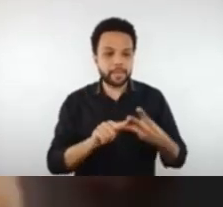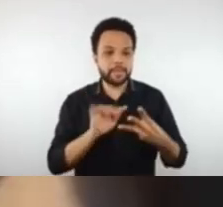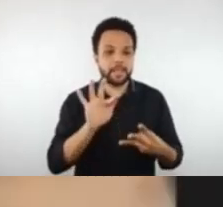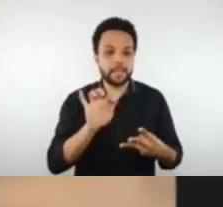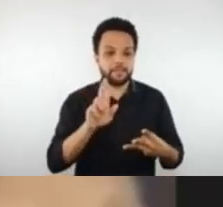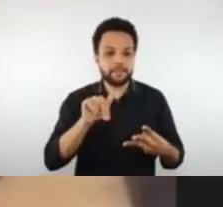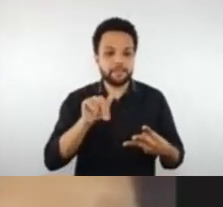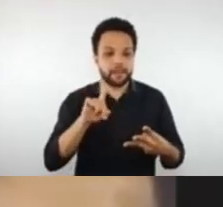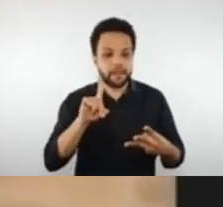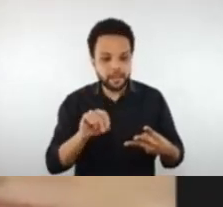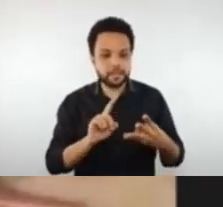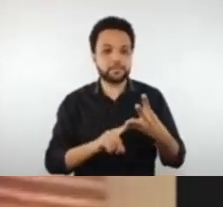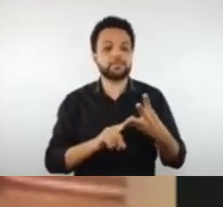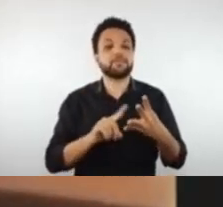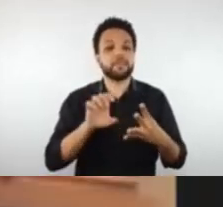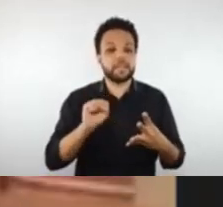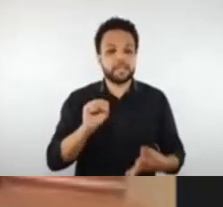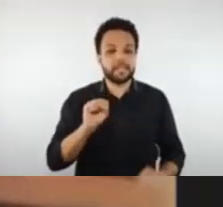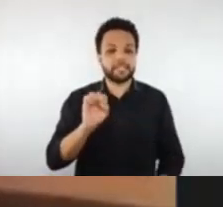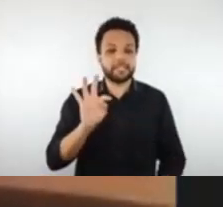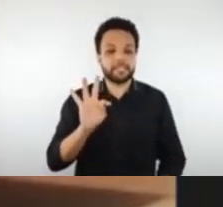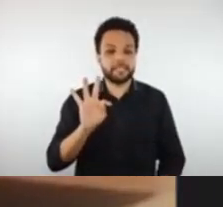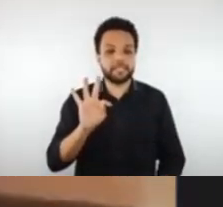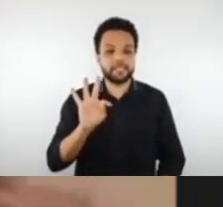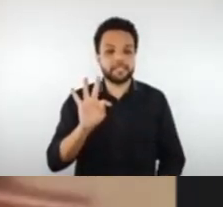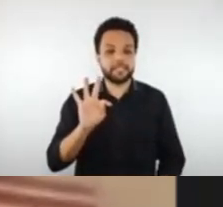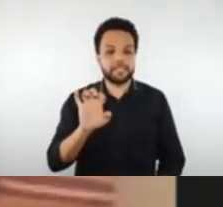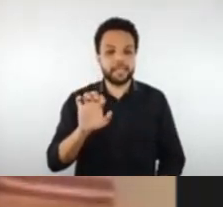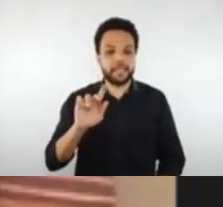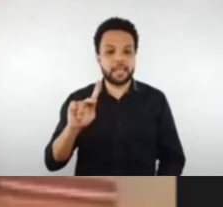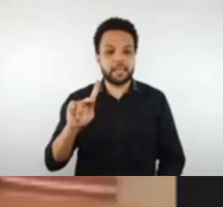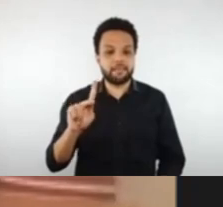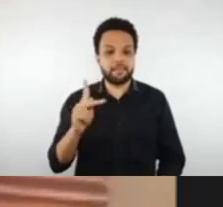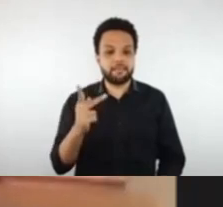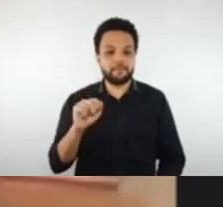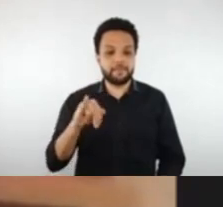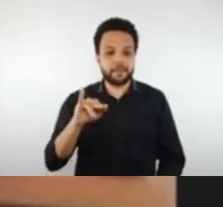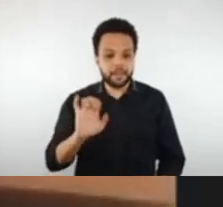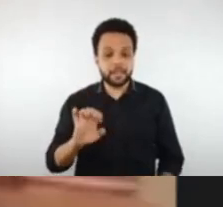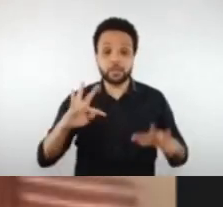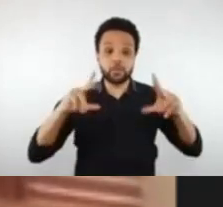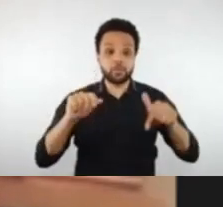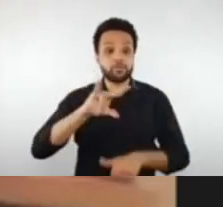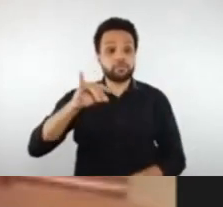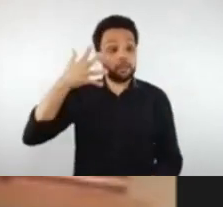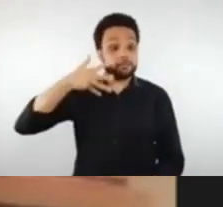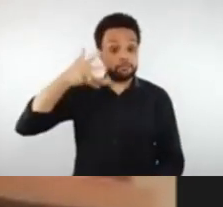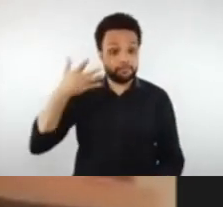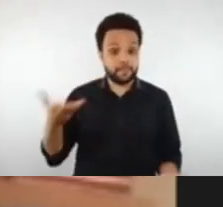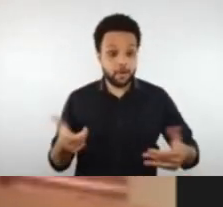Stephanie, o Fernando, enfim, todos que vão participar da conferência com a gente.